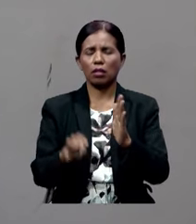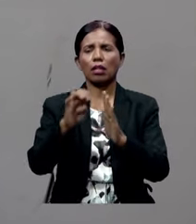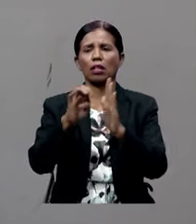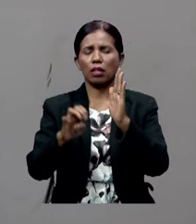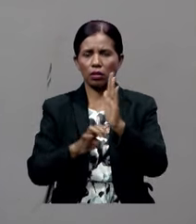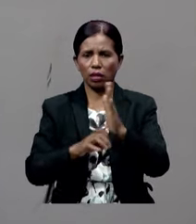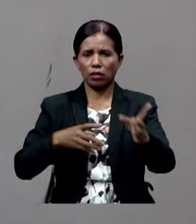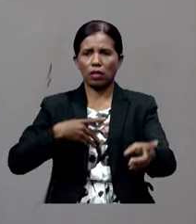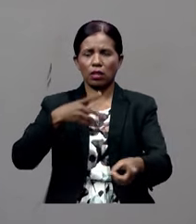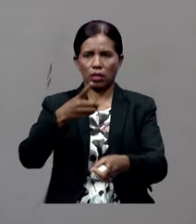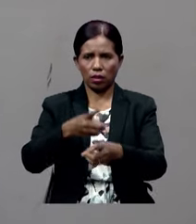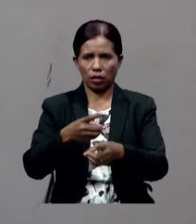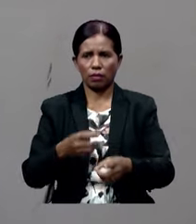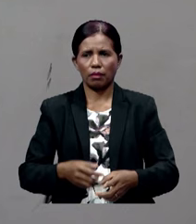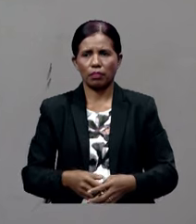de Direito.